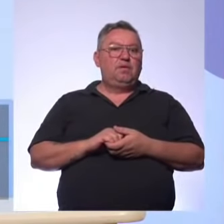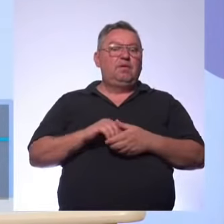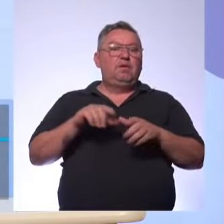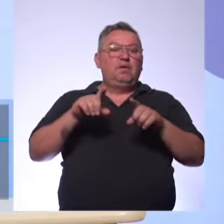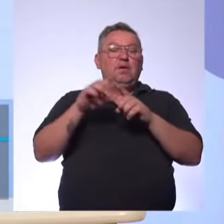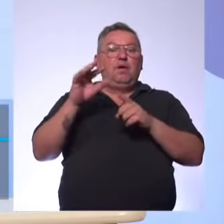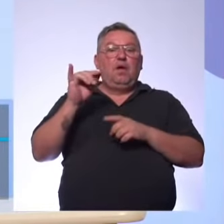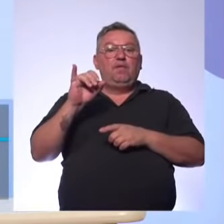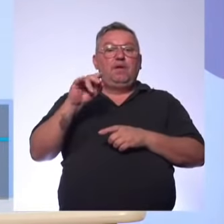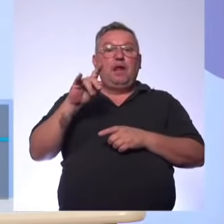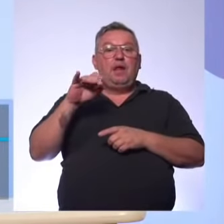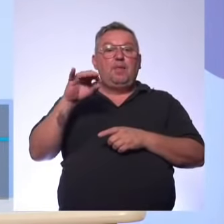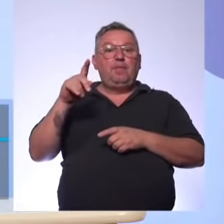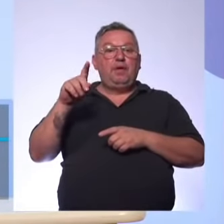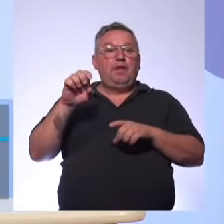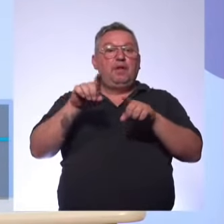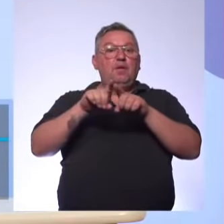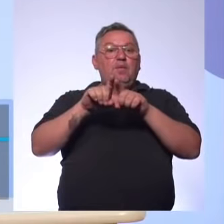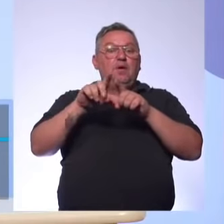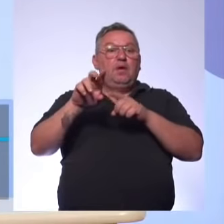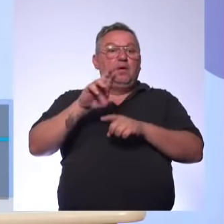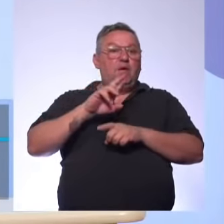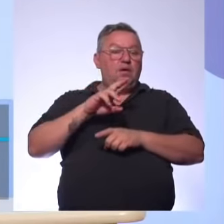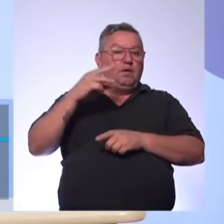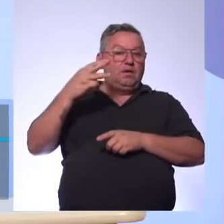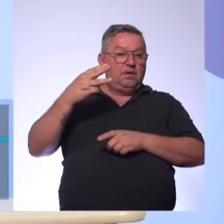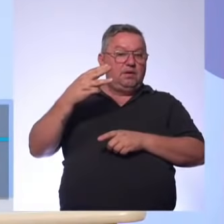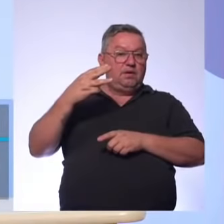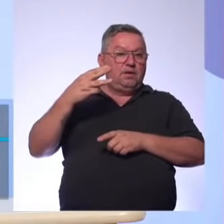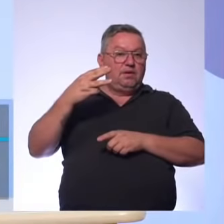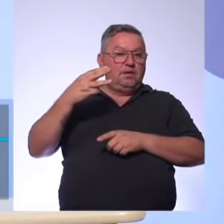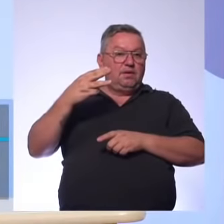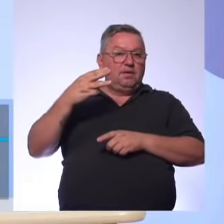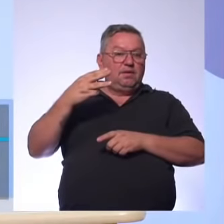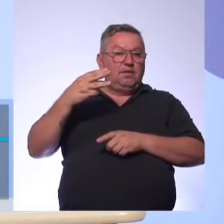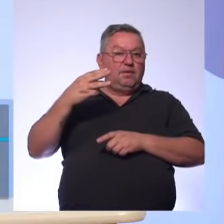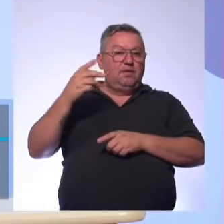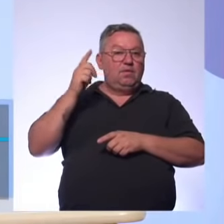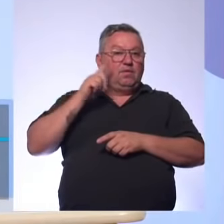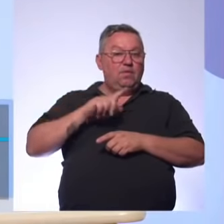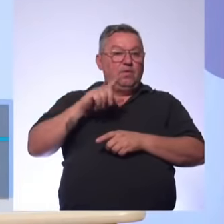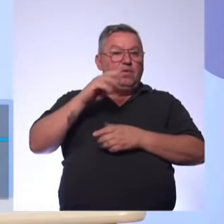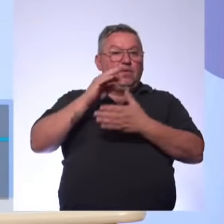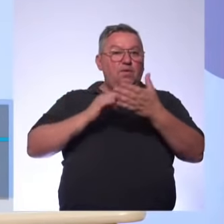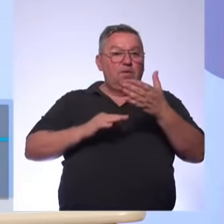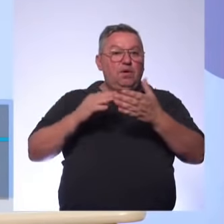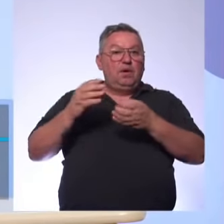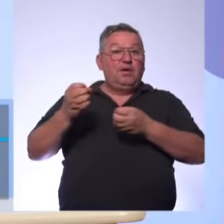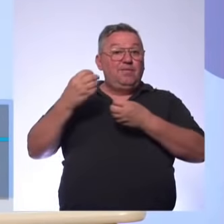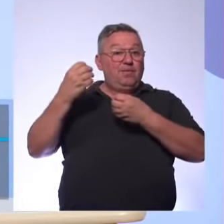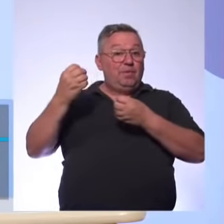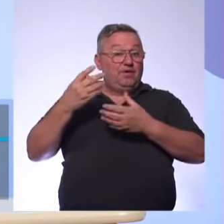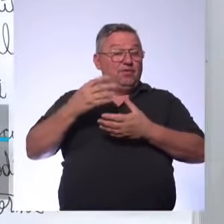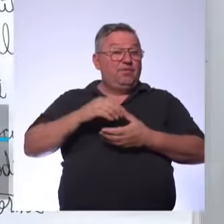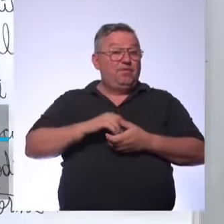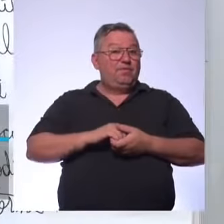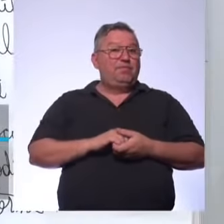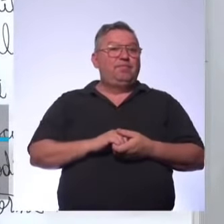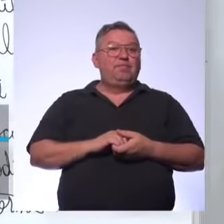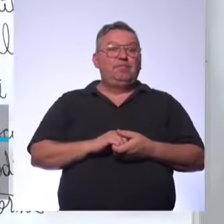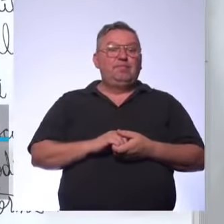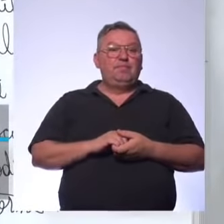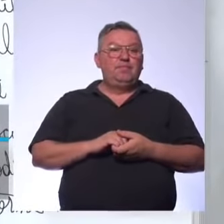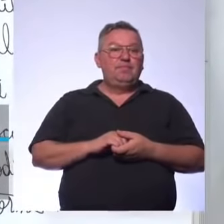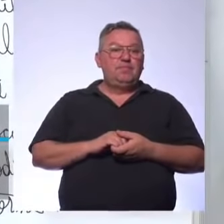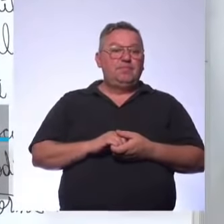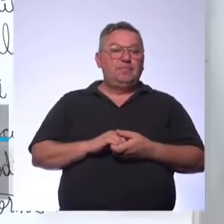o Felipe respondeu, ele colocou as três e a terceira ele conseguiu responder. Ele colocou que é um texto informativo. Muito bem.